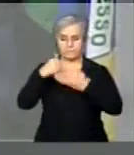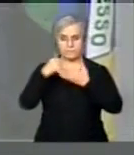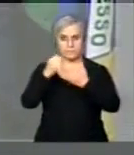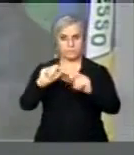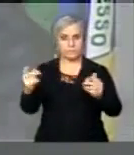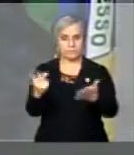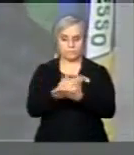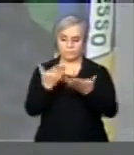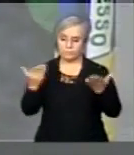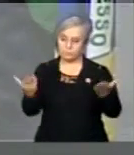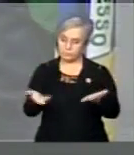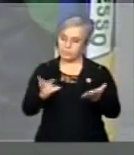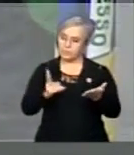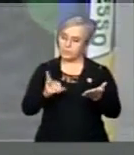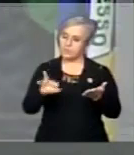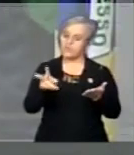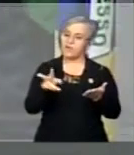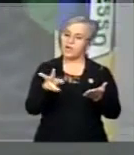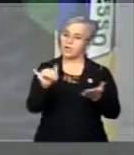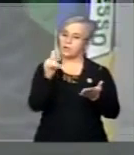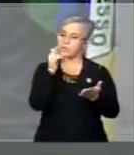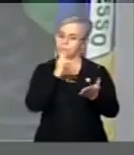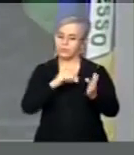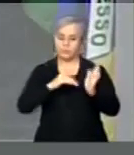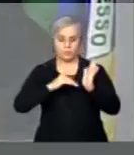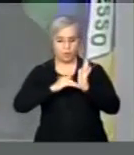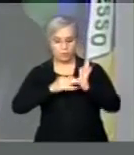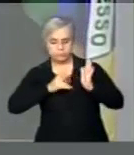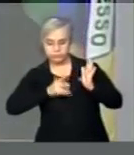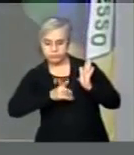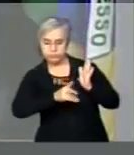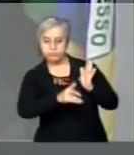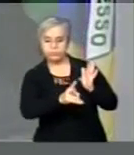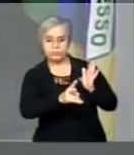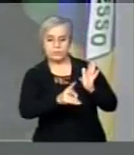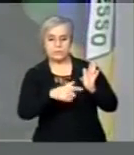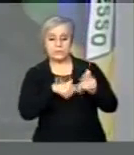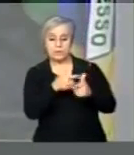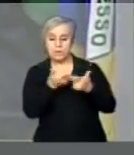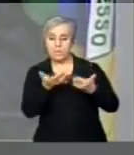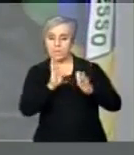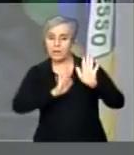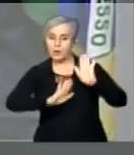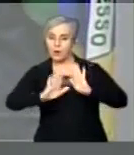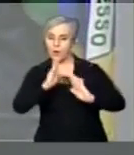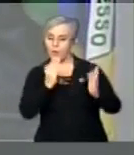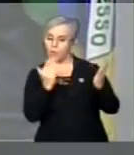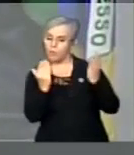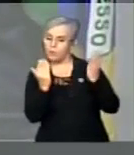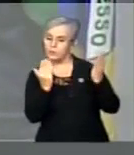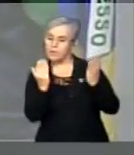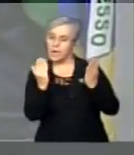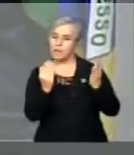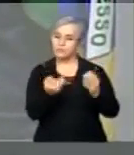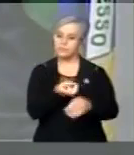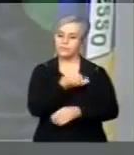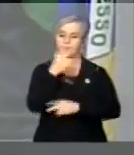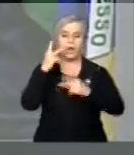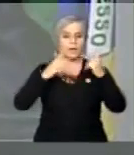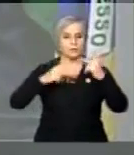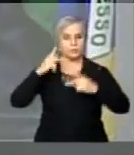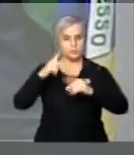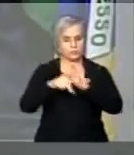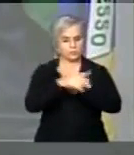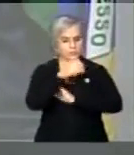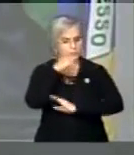aqui, ele vai prosseguir no Senado, onde está havendo maior cuidado por parte dos parlamentares daquela